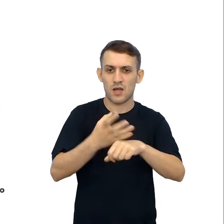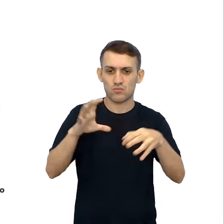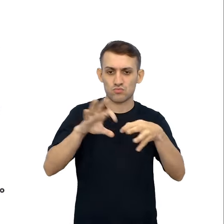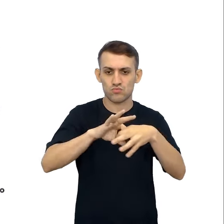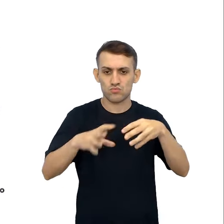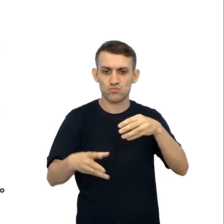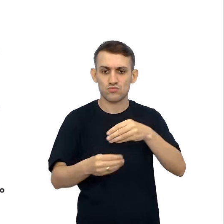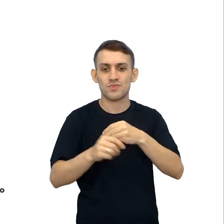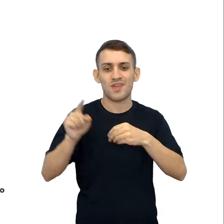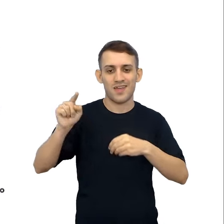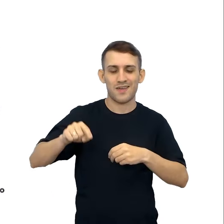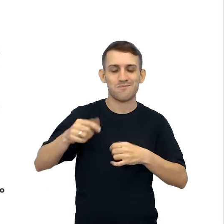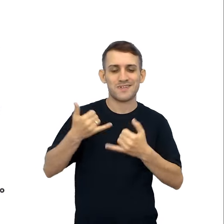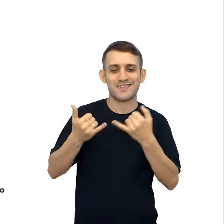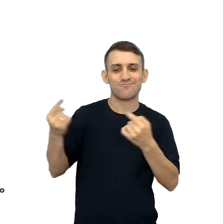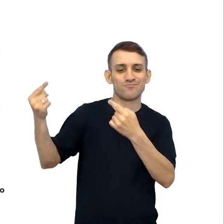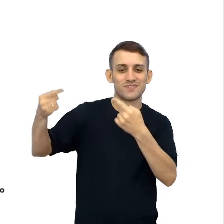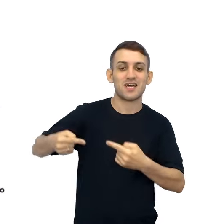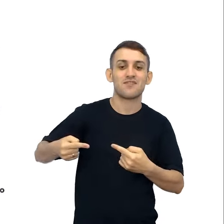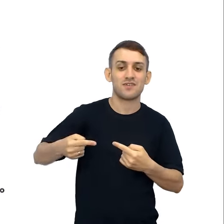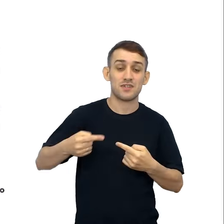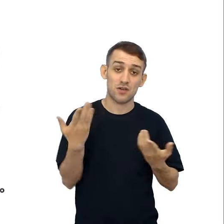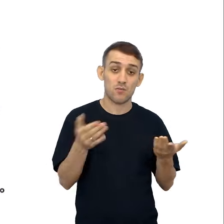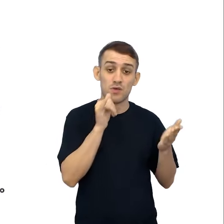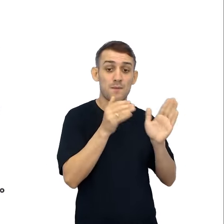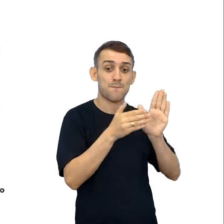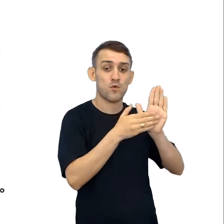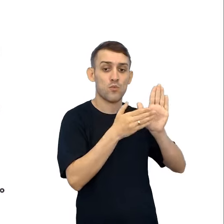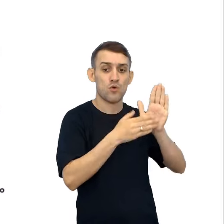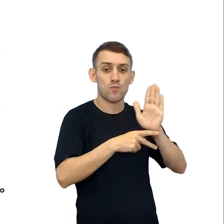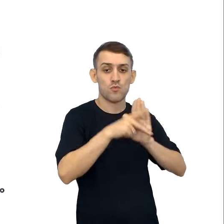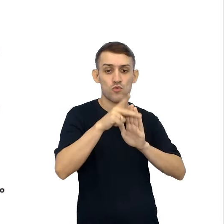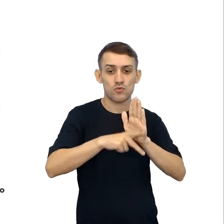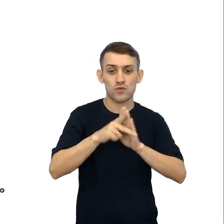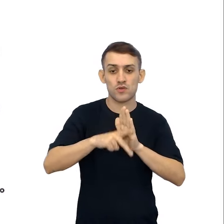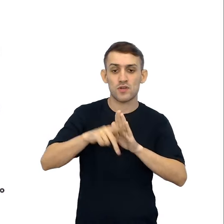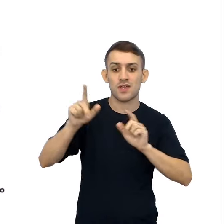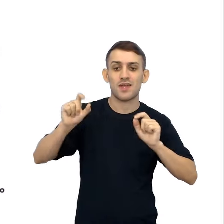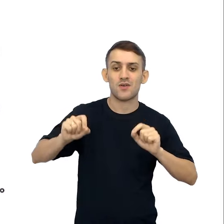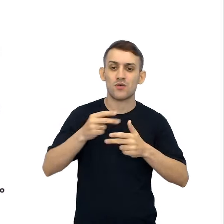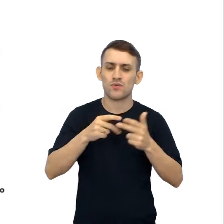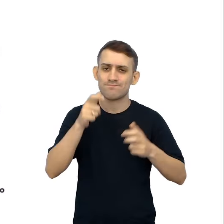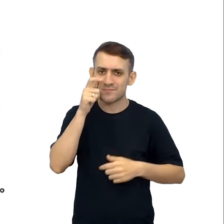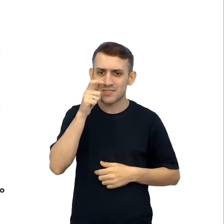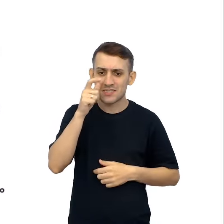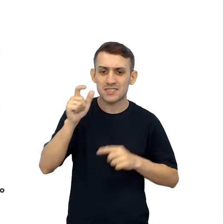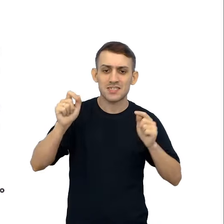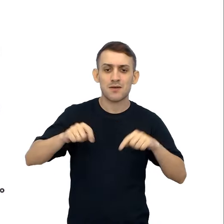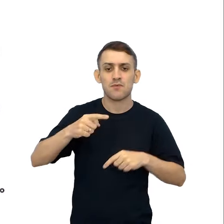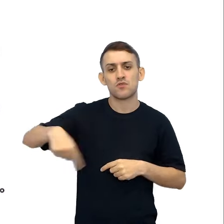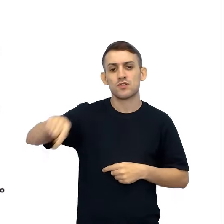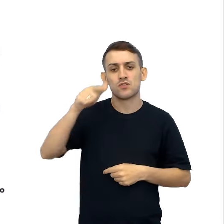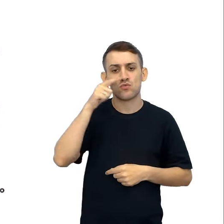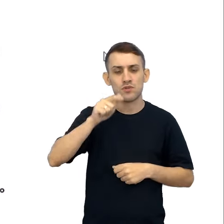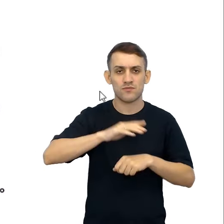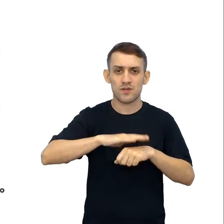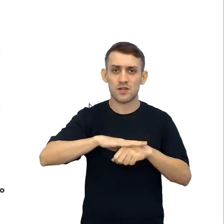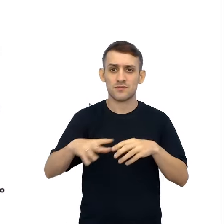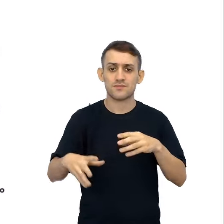ela é um desafio, então a proposta dos projetos é um formato bastante interessante para promover essa